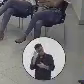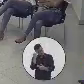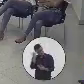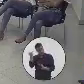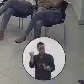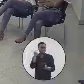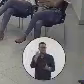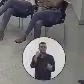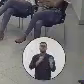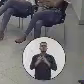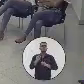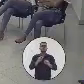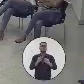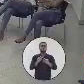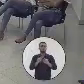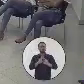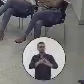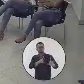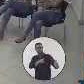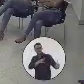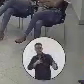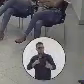pela ideia de que